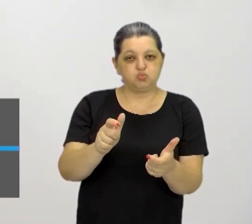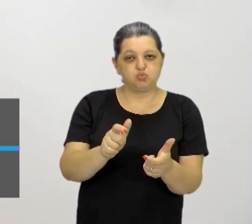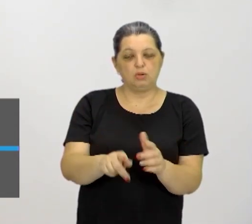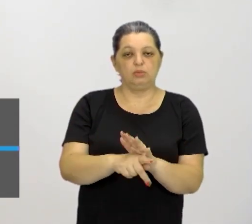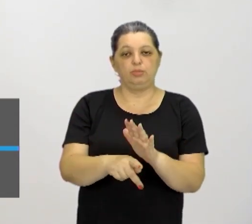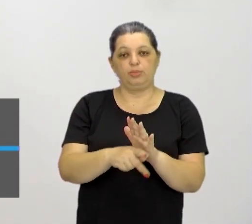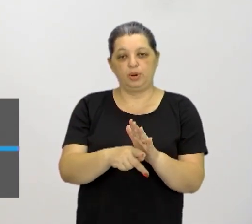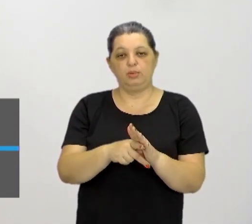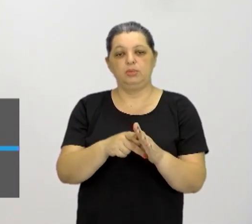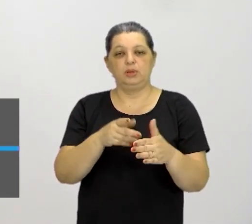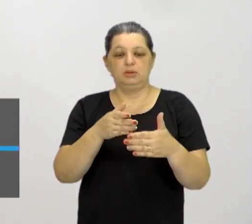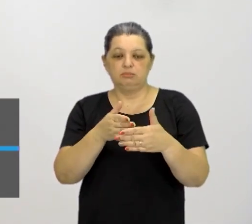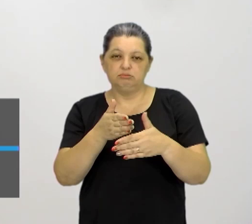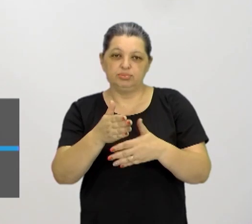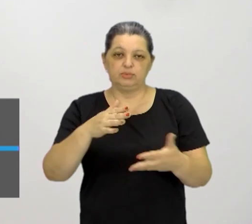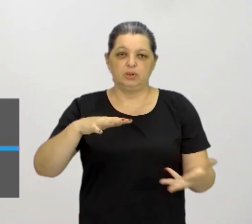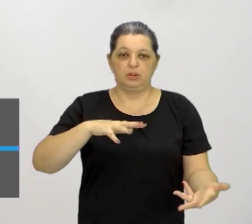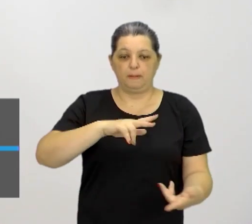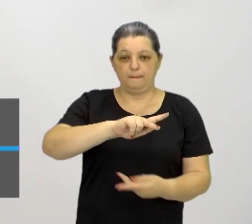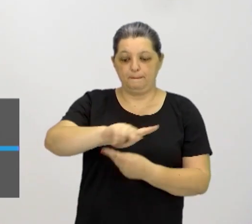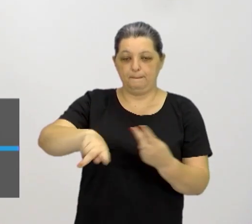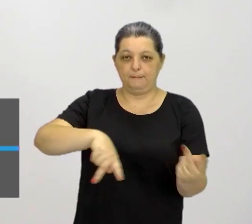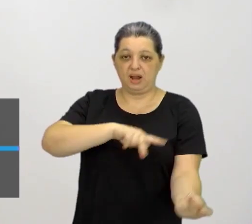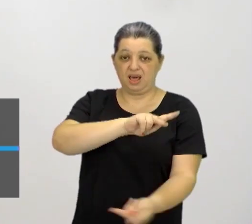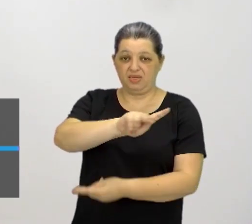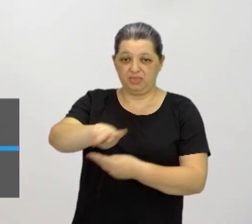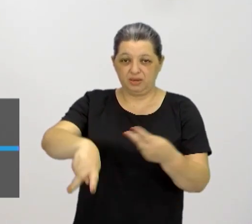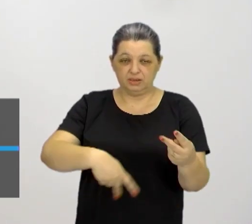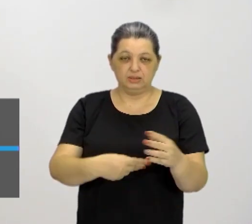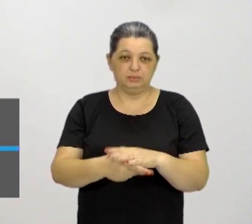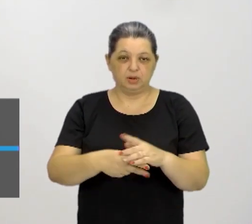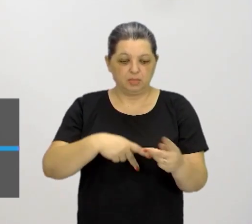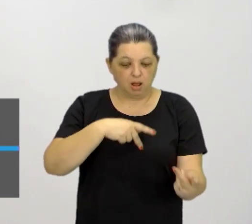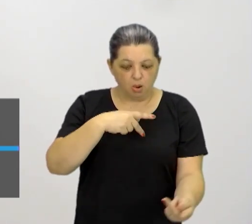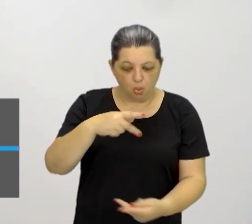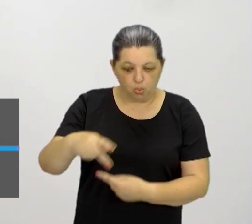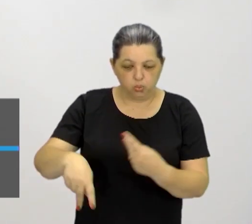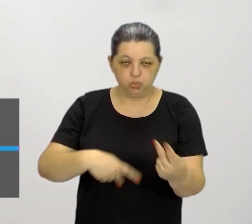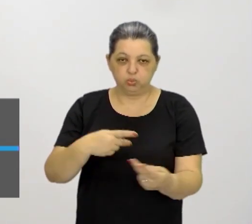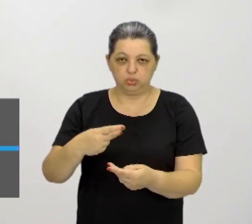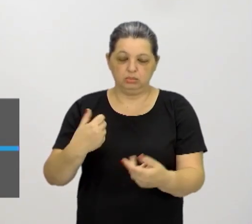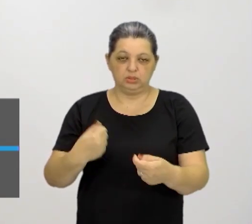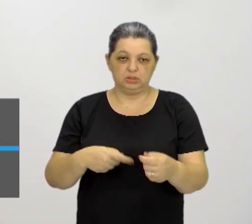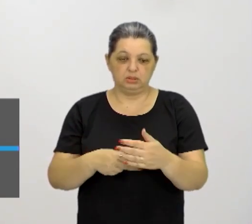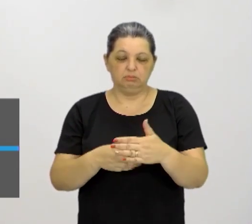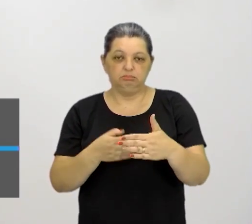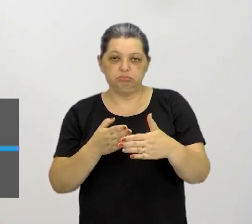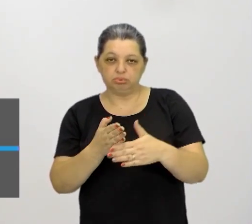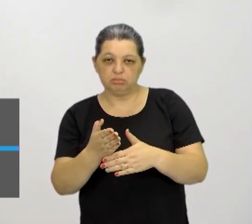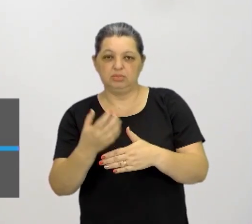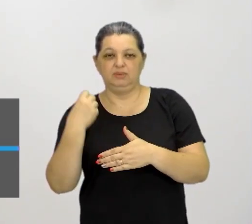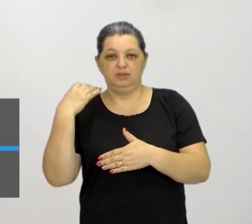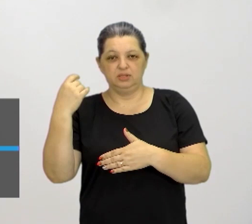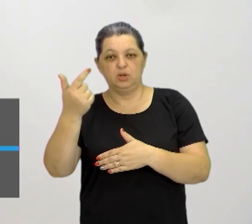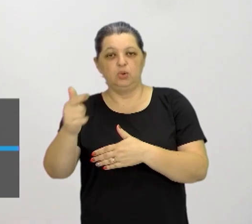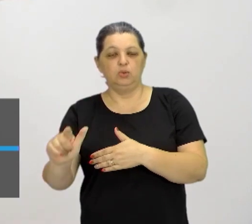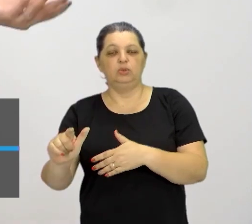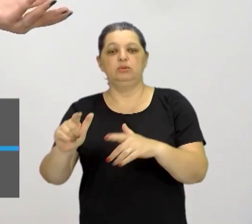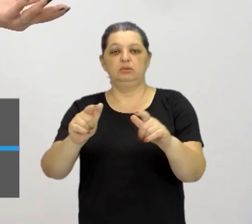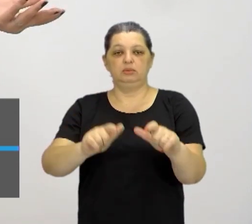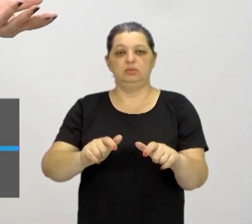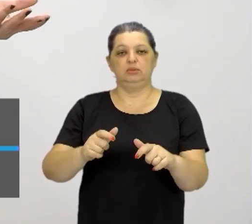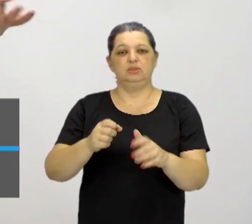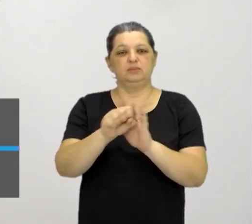o tamanho do planeta ele diminui, porque para você chegar de um lugar a outro, você leva menos tempo, né? Se a gente pensar lá no